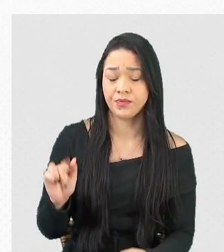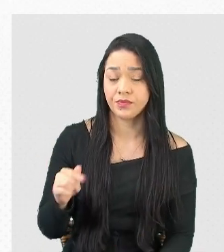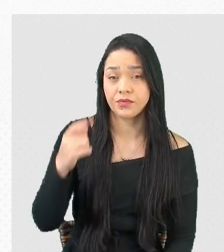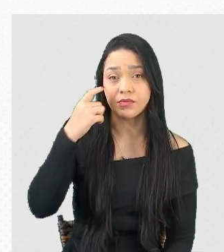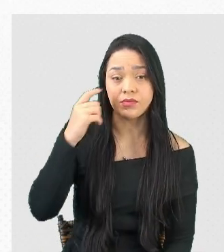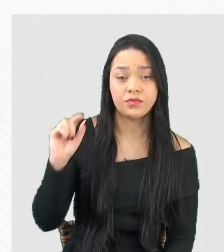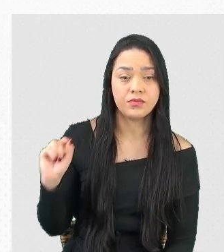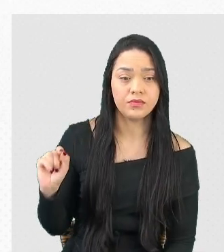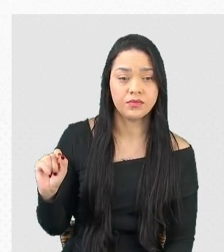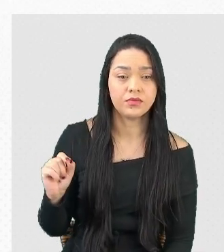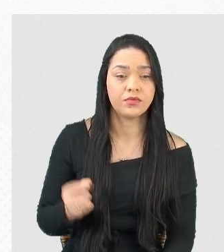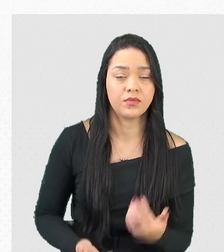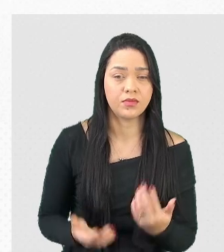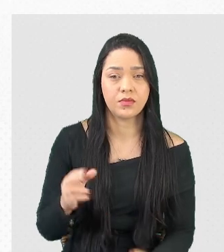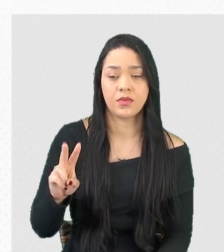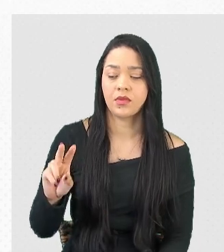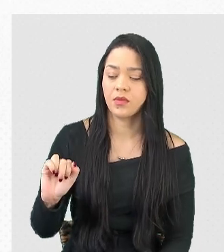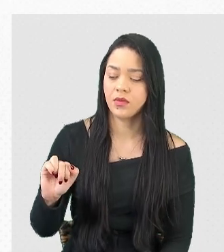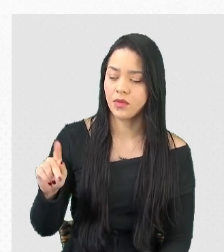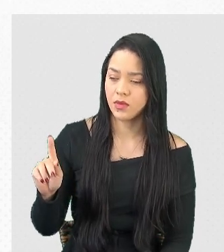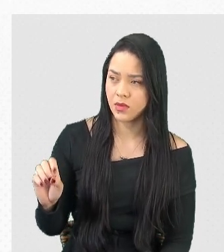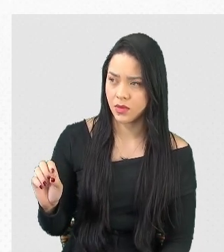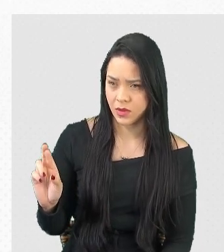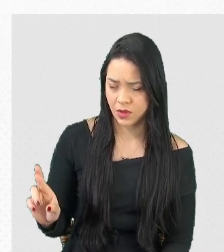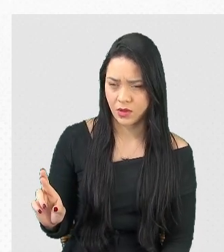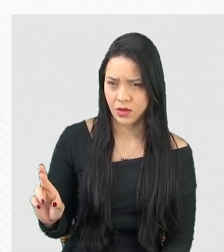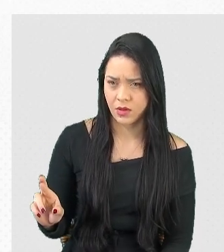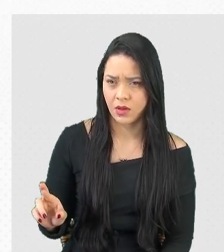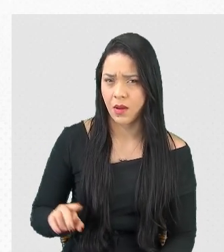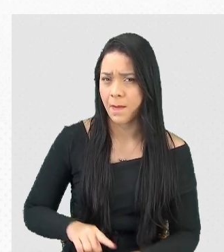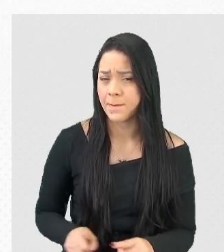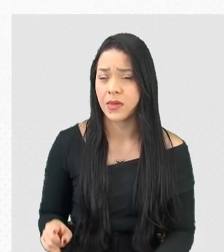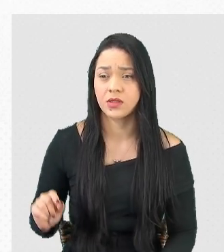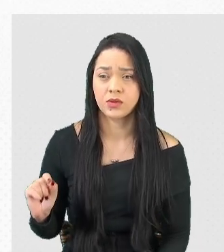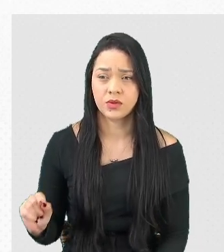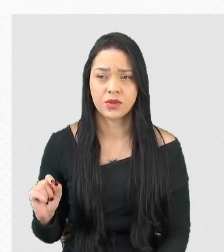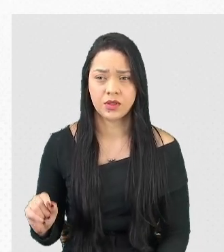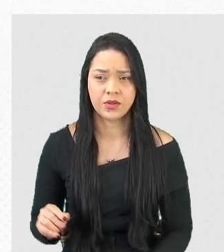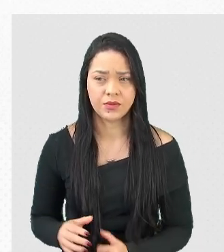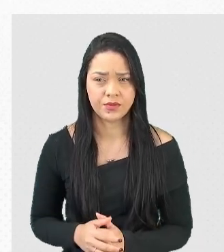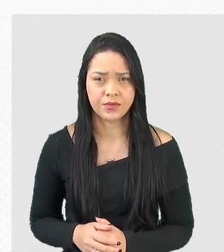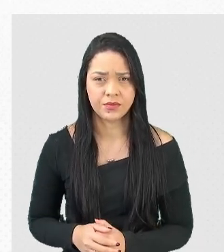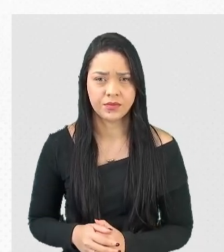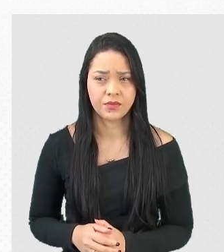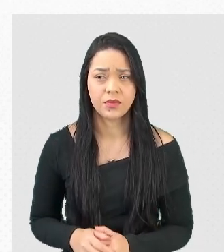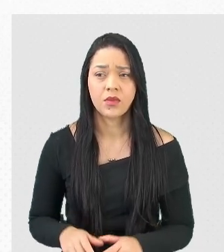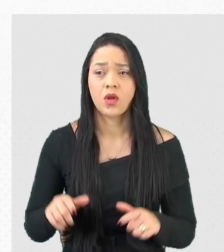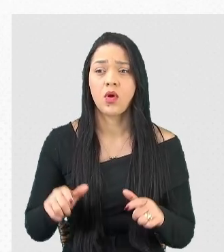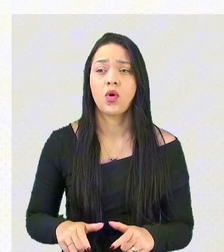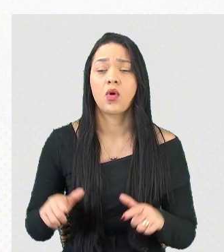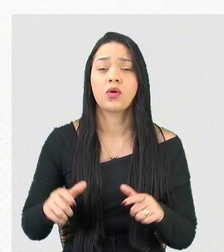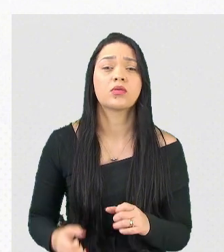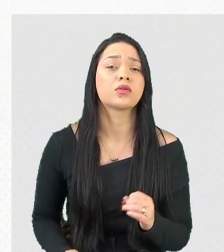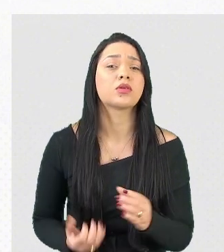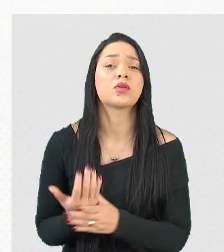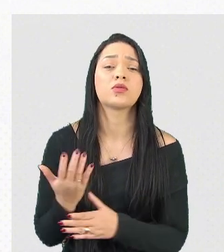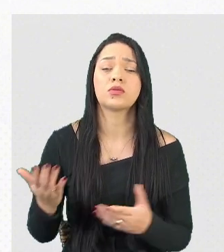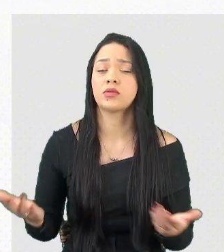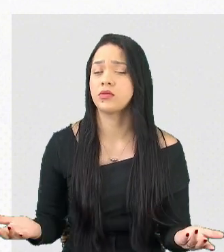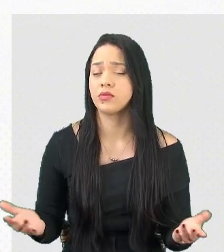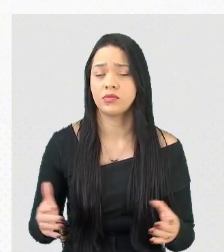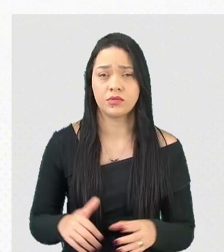Mas, bom, da onde mesmo surge esse vapor, gente? É da queima, né? Da combustão, por isso que ele fala que é uma máquina